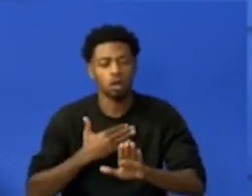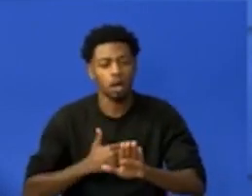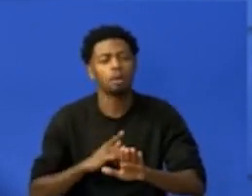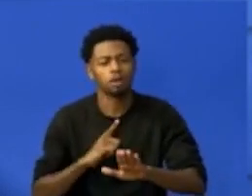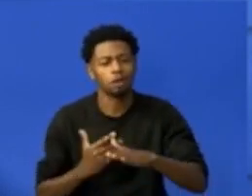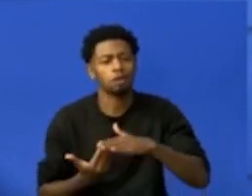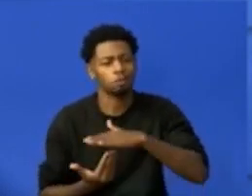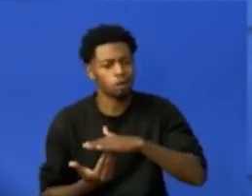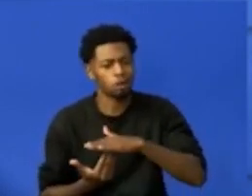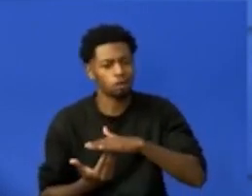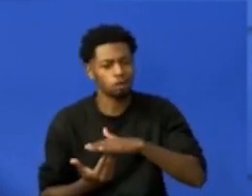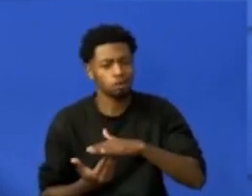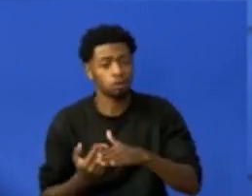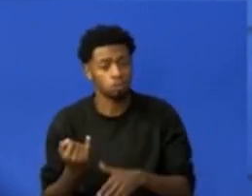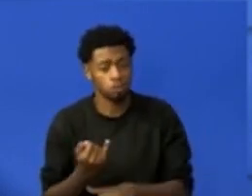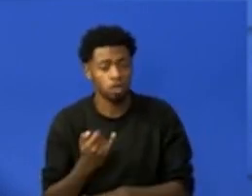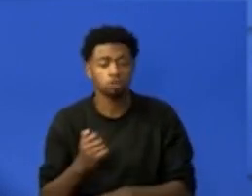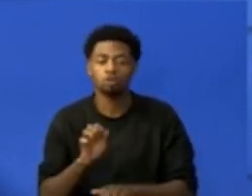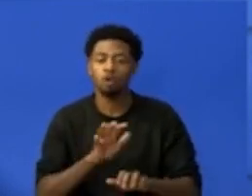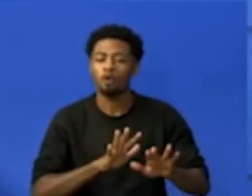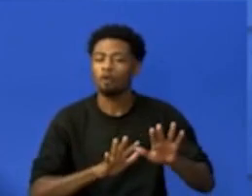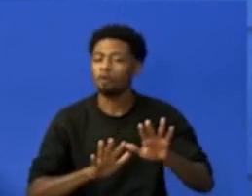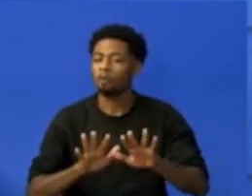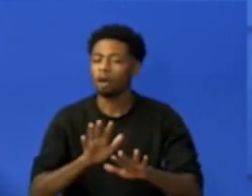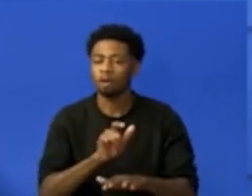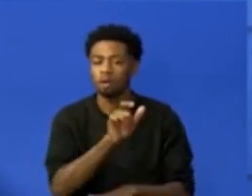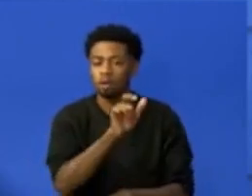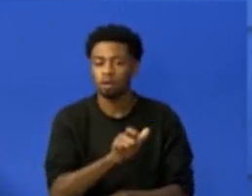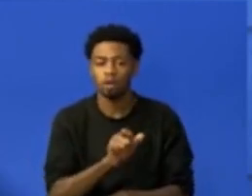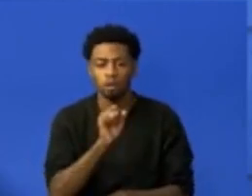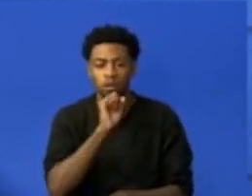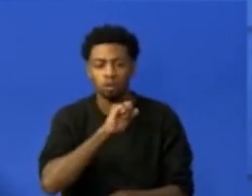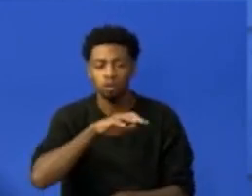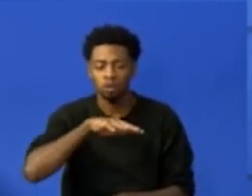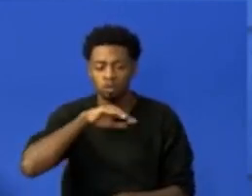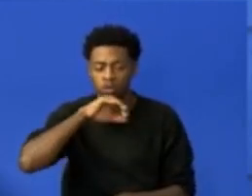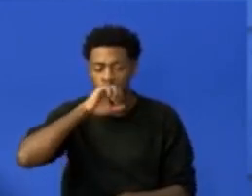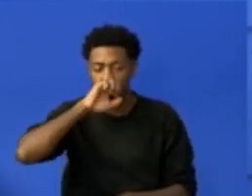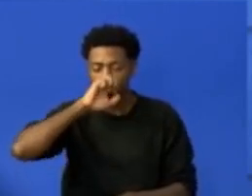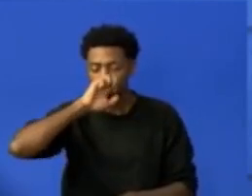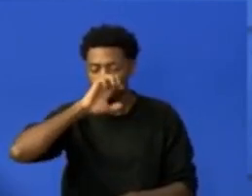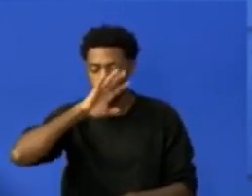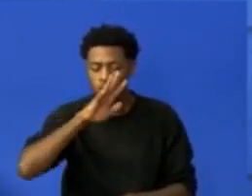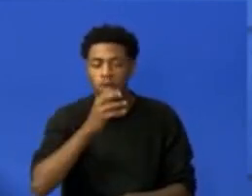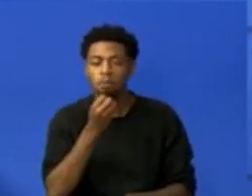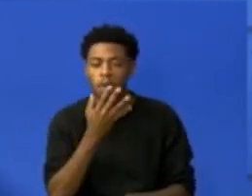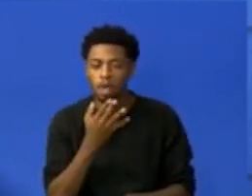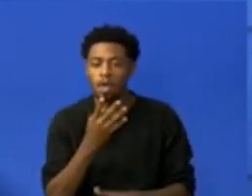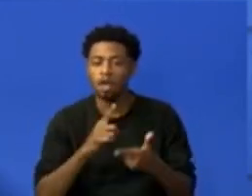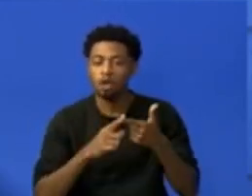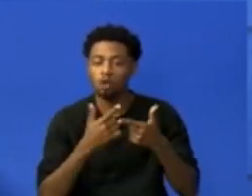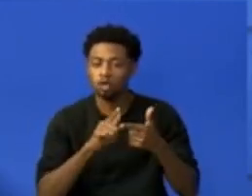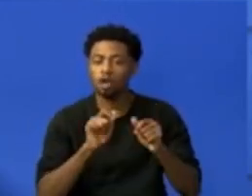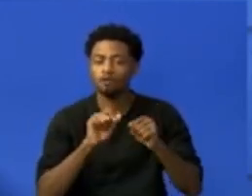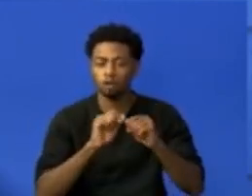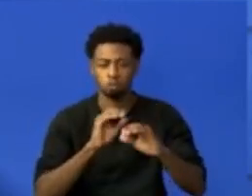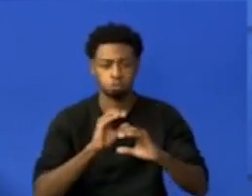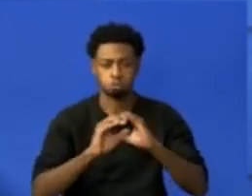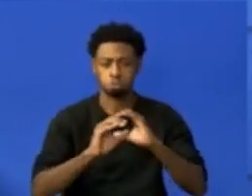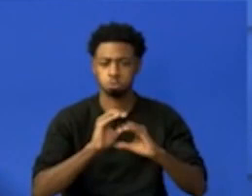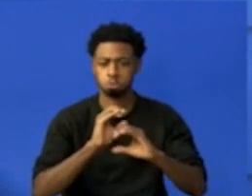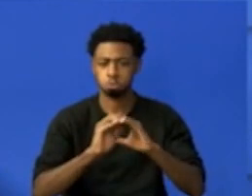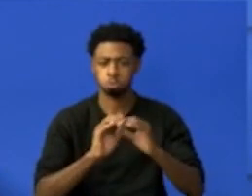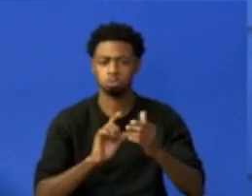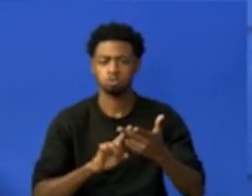que nesses movimentos o idoso consiga respirar bem, consiga se comunicar, então evitar a manobra